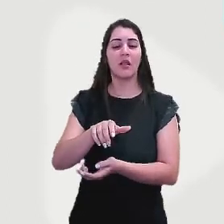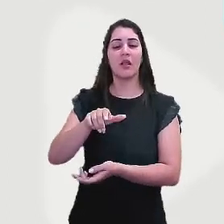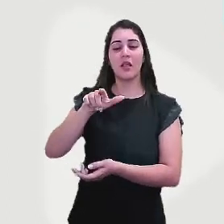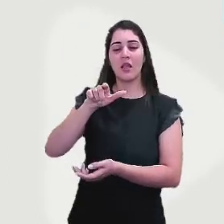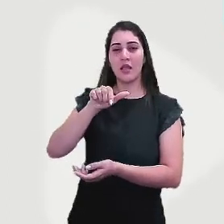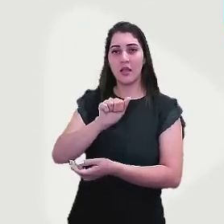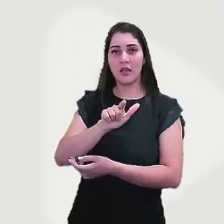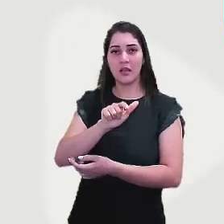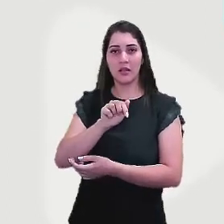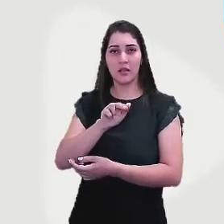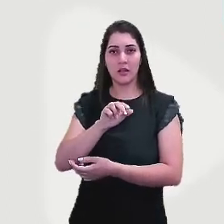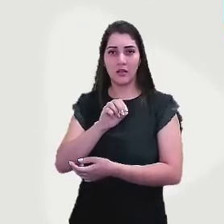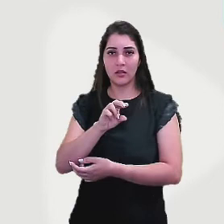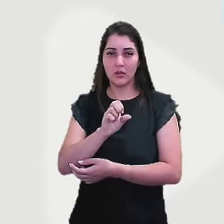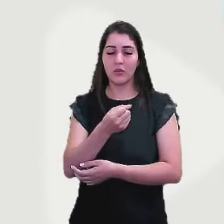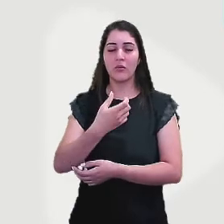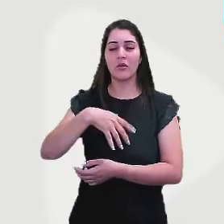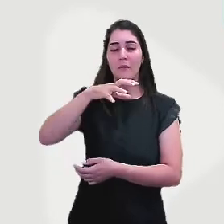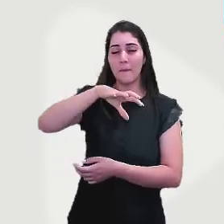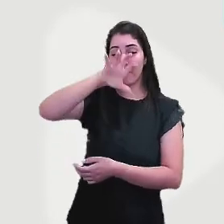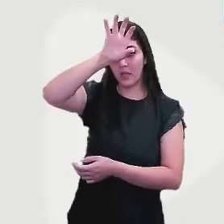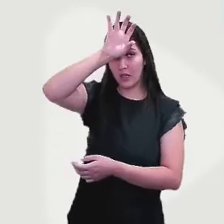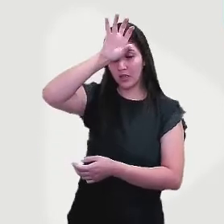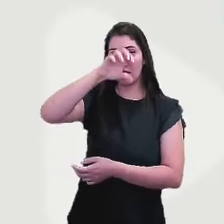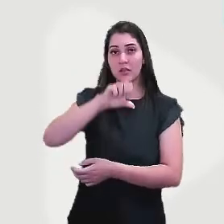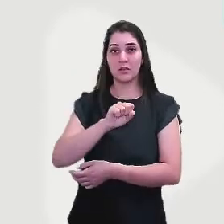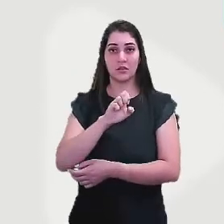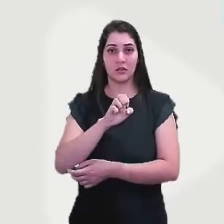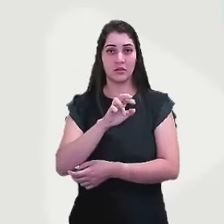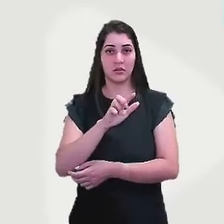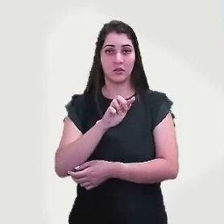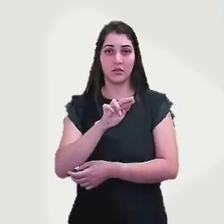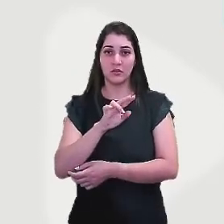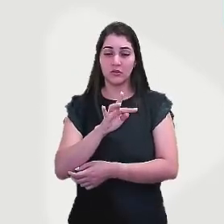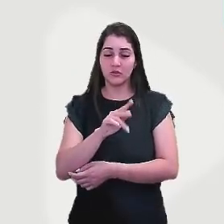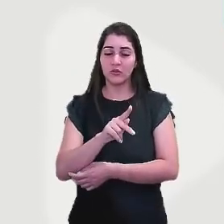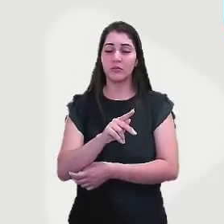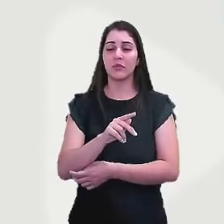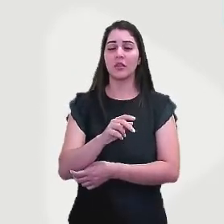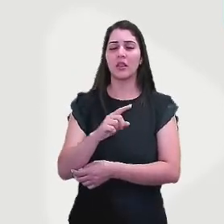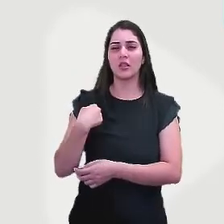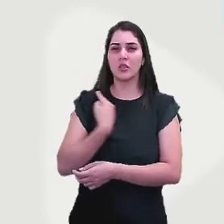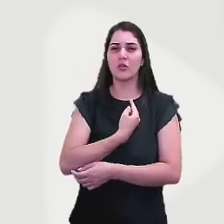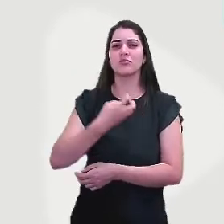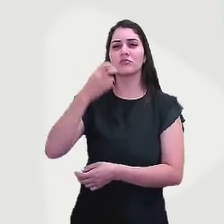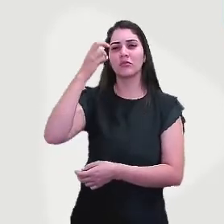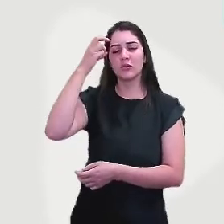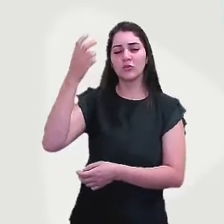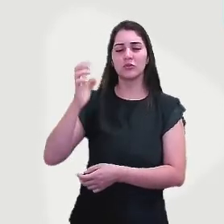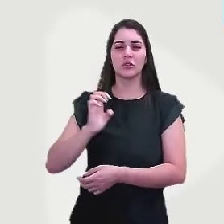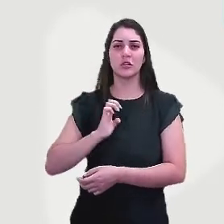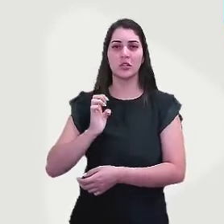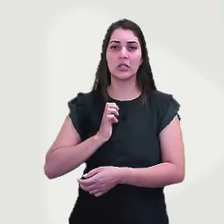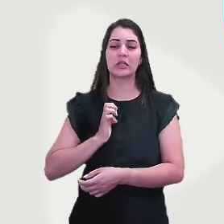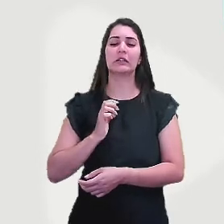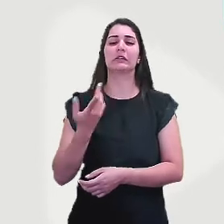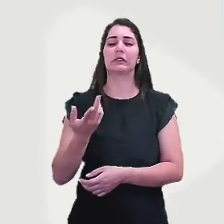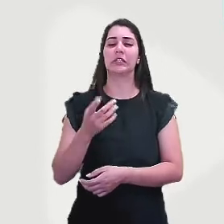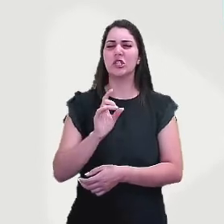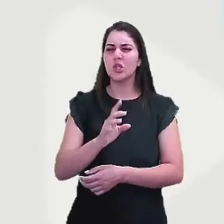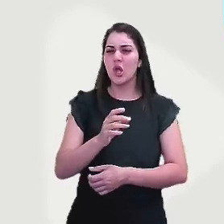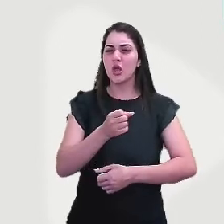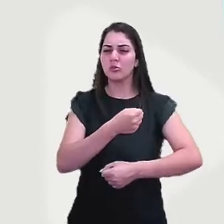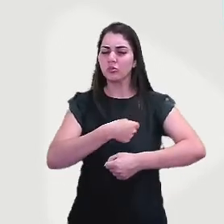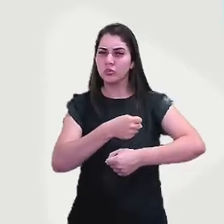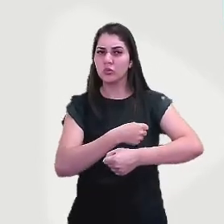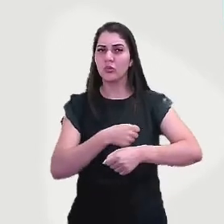Alagoas, Sergipe e Bahia. Nossa cultura é uma cultura extremamente rica, não só pela parte da culinária, mas as